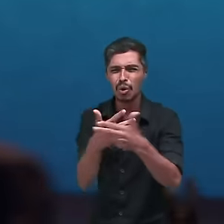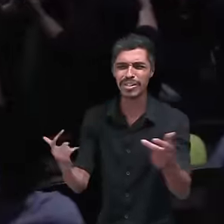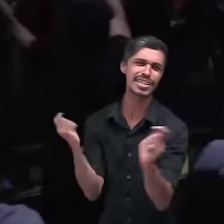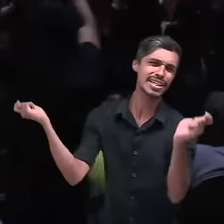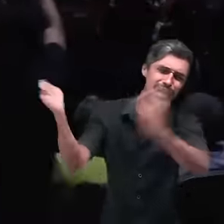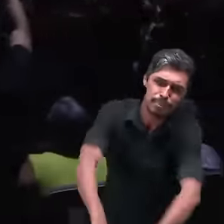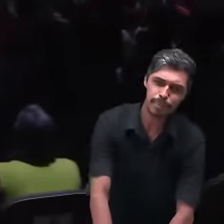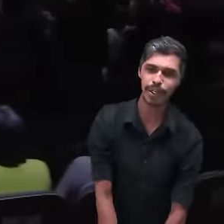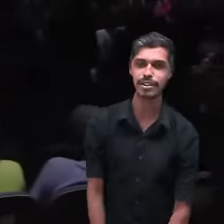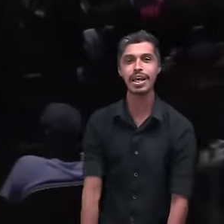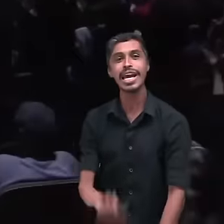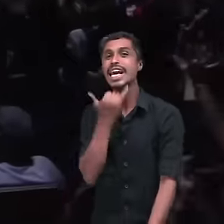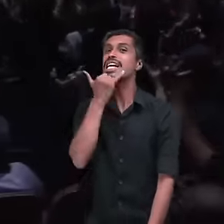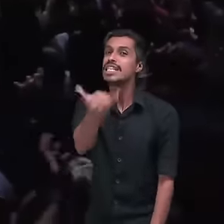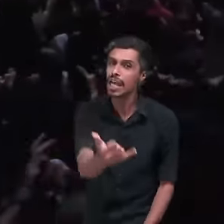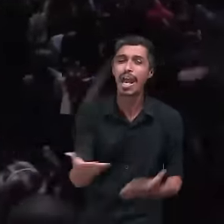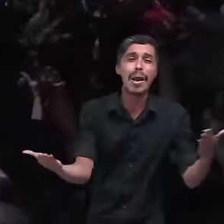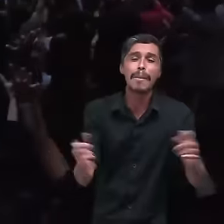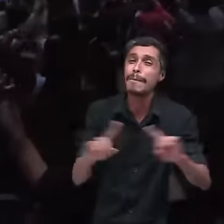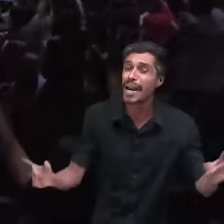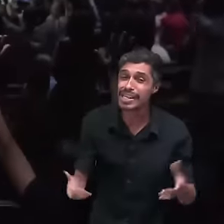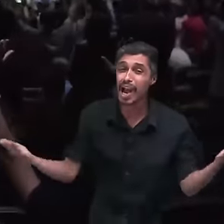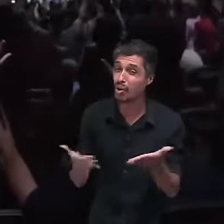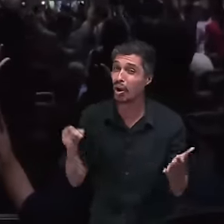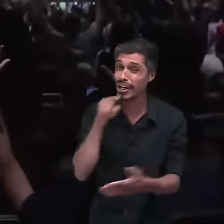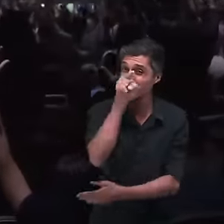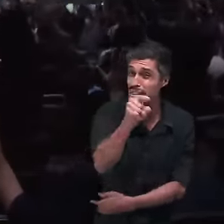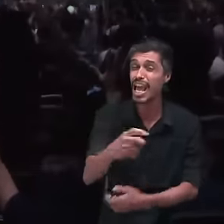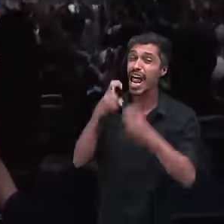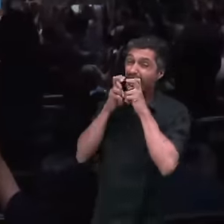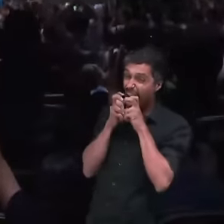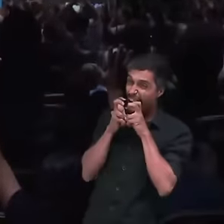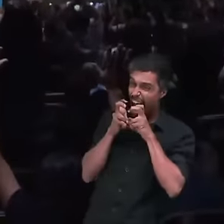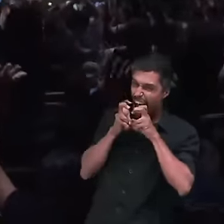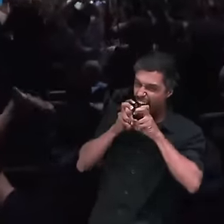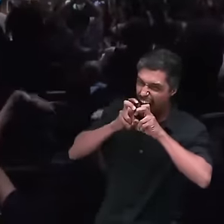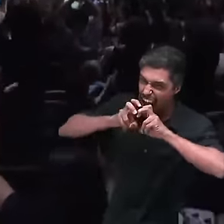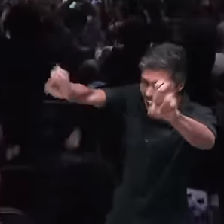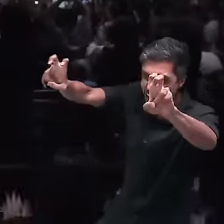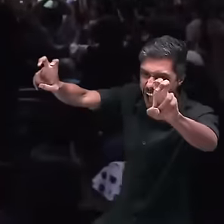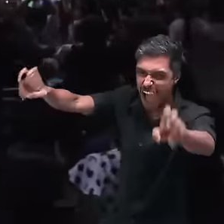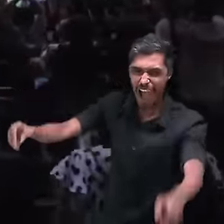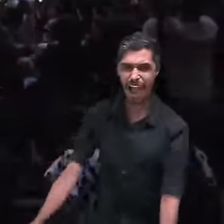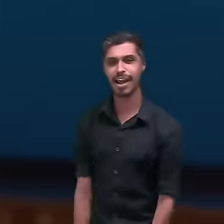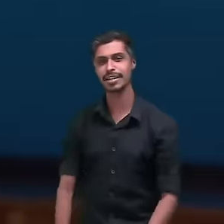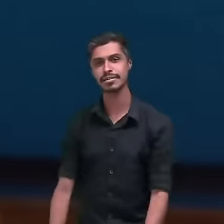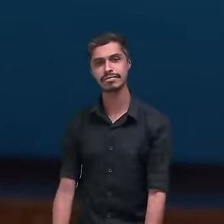glória, porque você é rico, você é milionário.